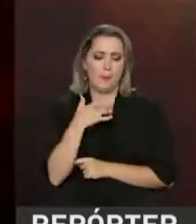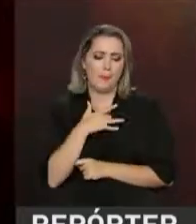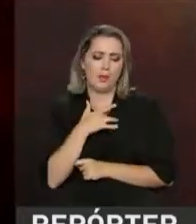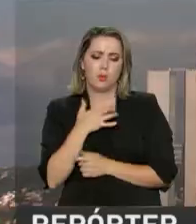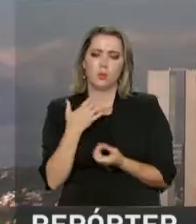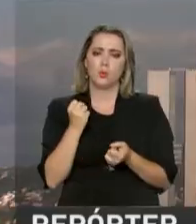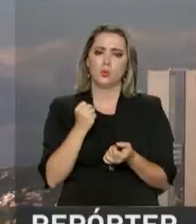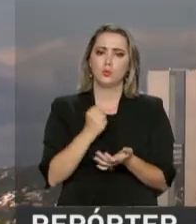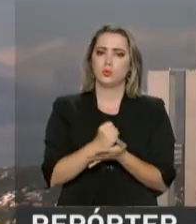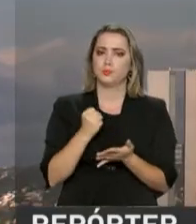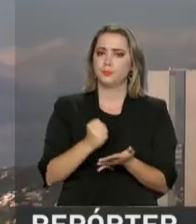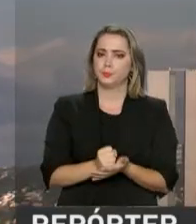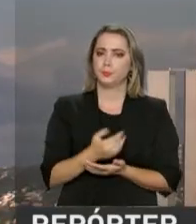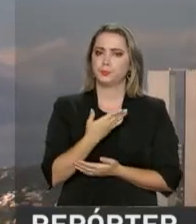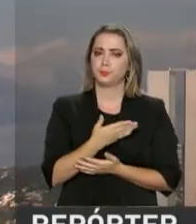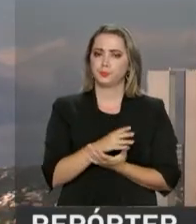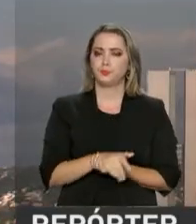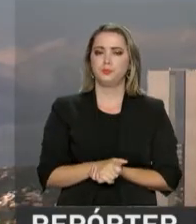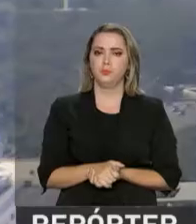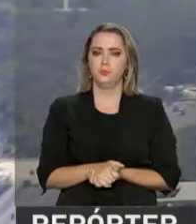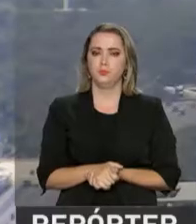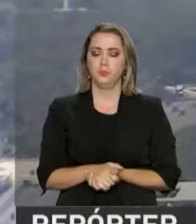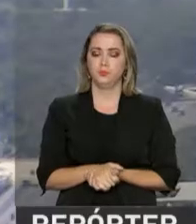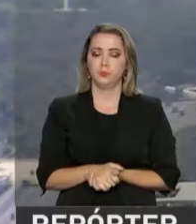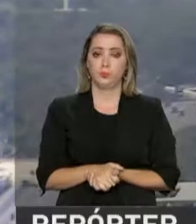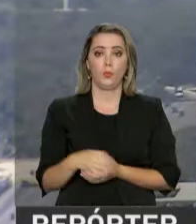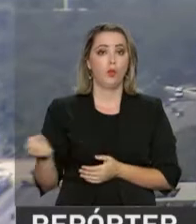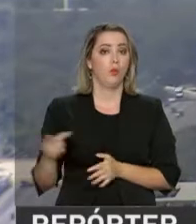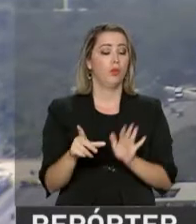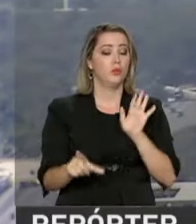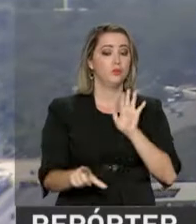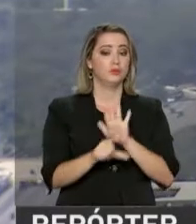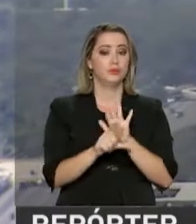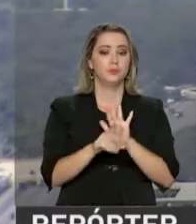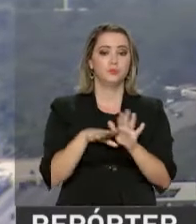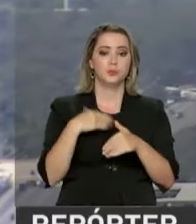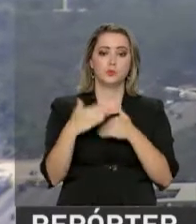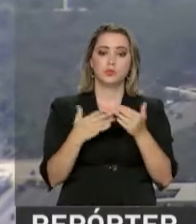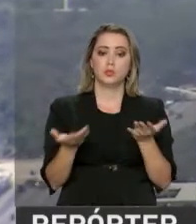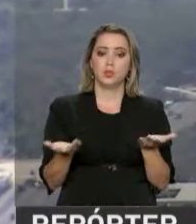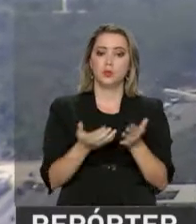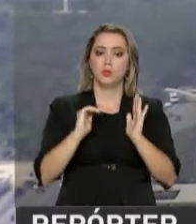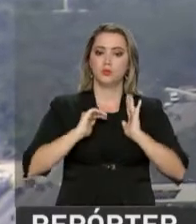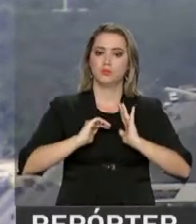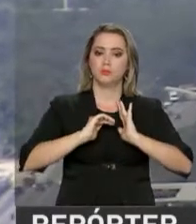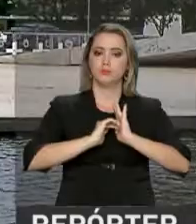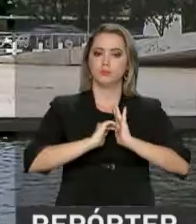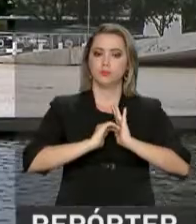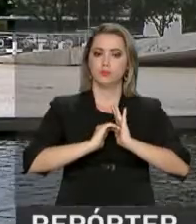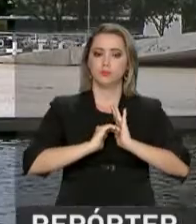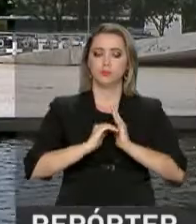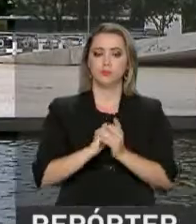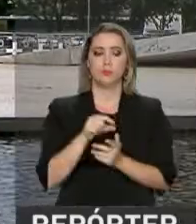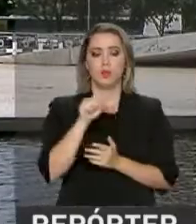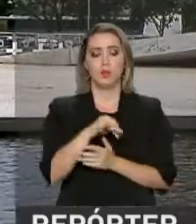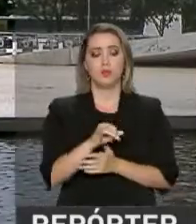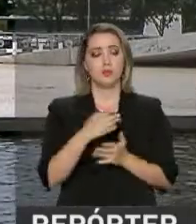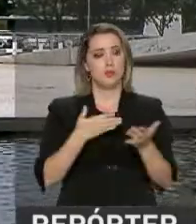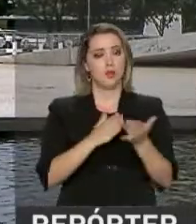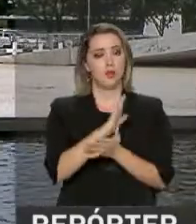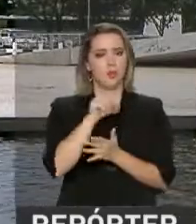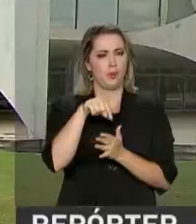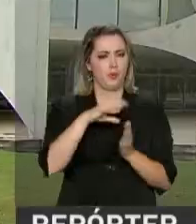contratar o projeto que moderniza a legislação trabalhista segue agora para o senado federal caso seja